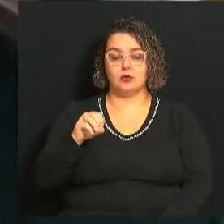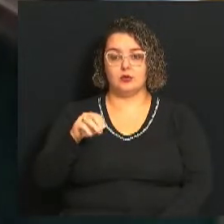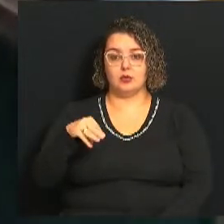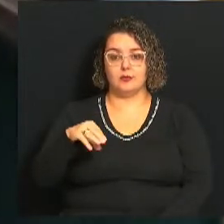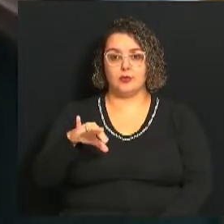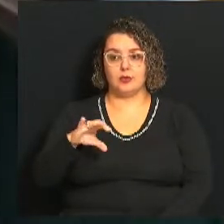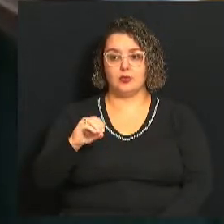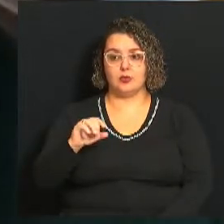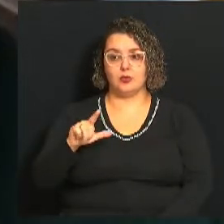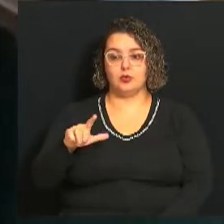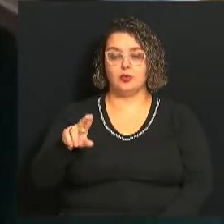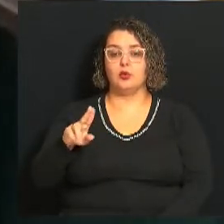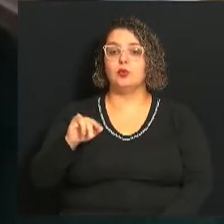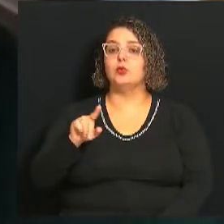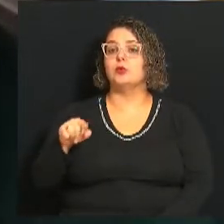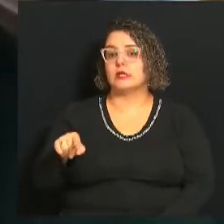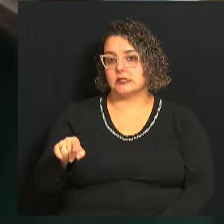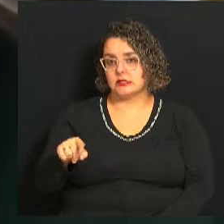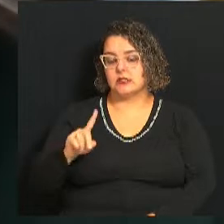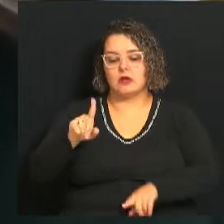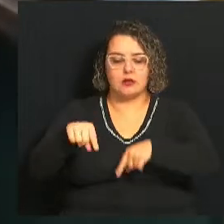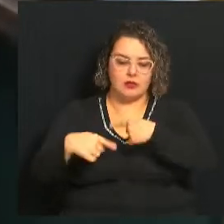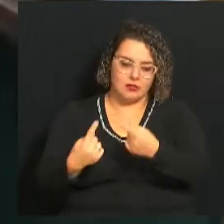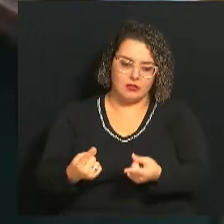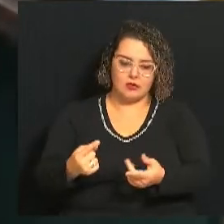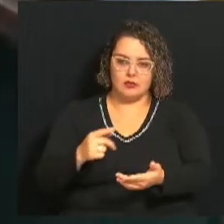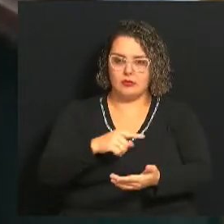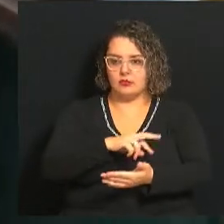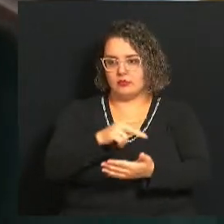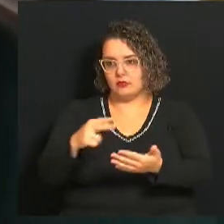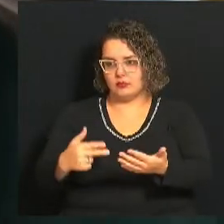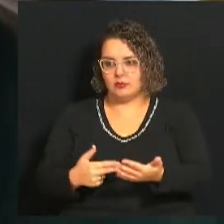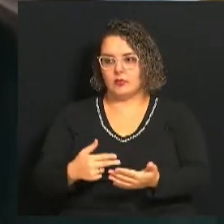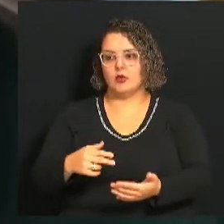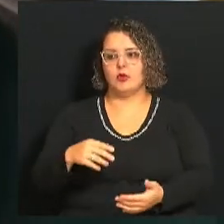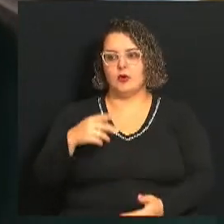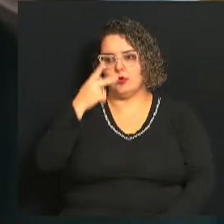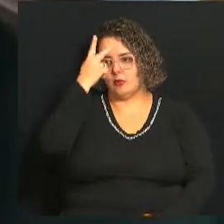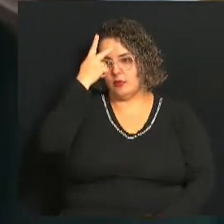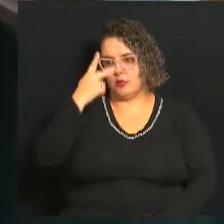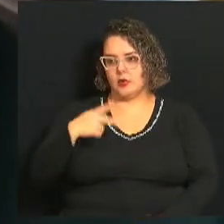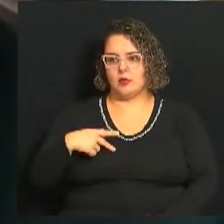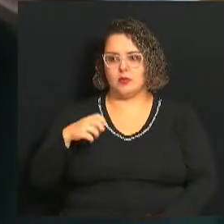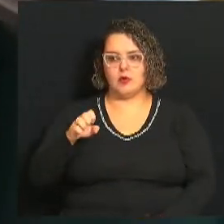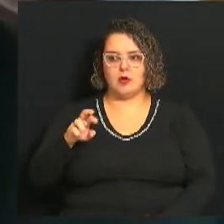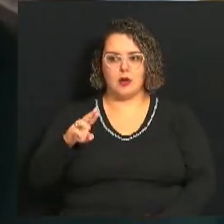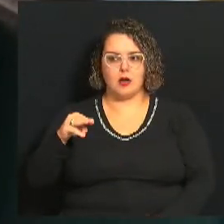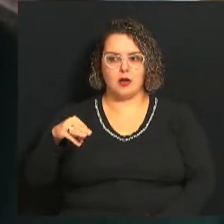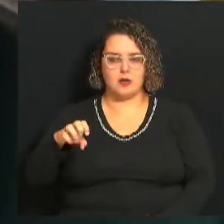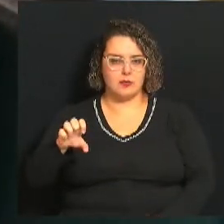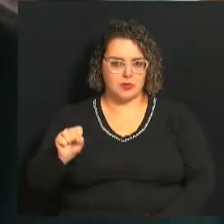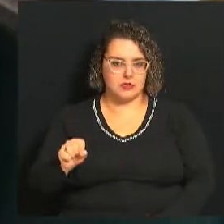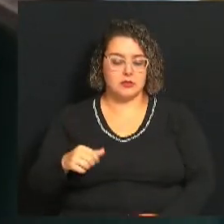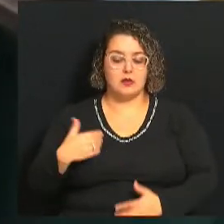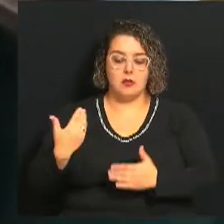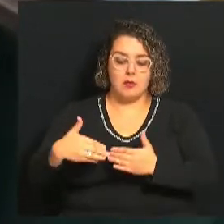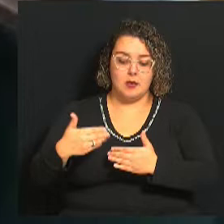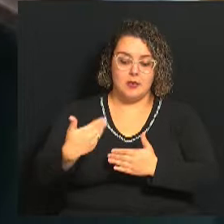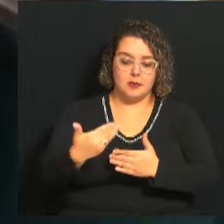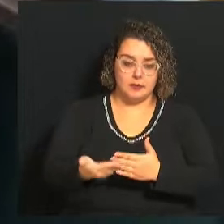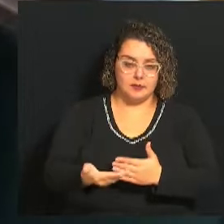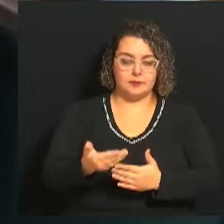Ferraz, né? Entre outros, do próprio Dr. Hermes. E, a partir daí, então,